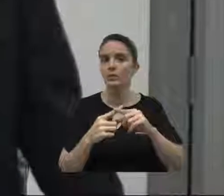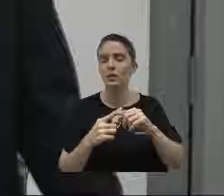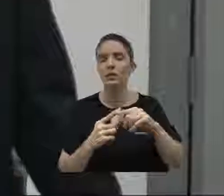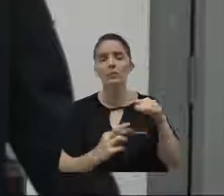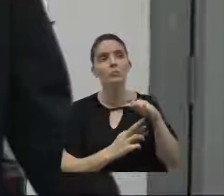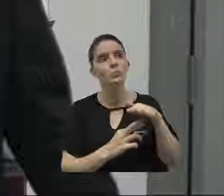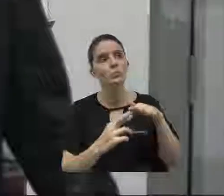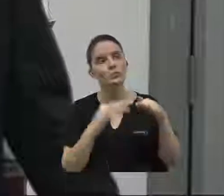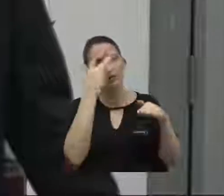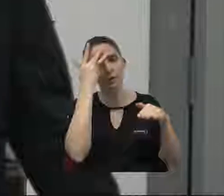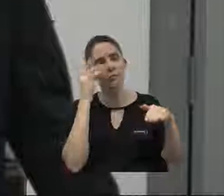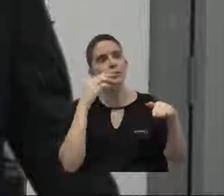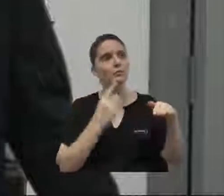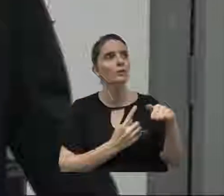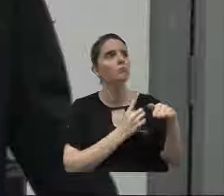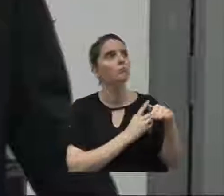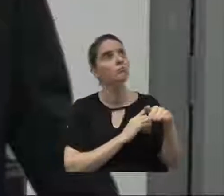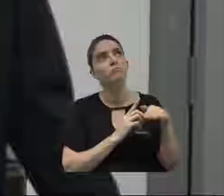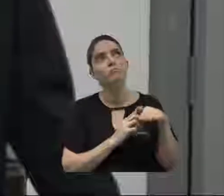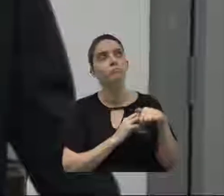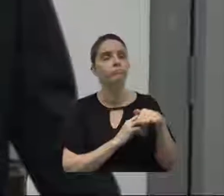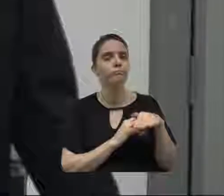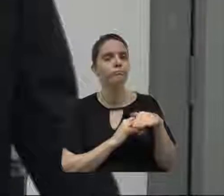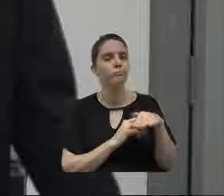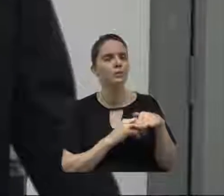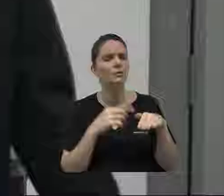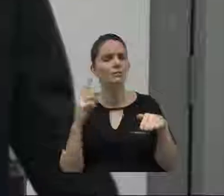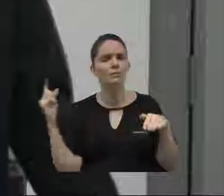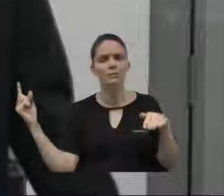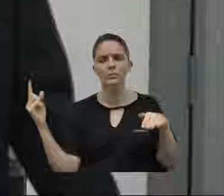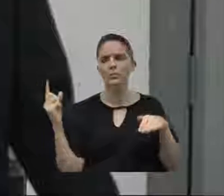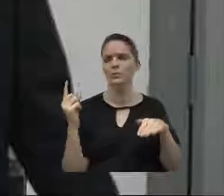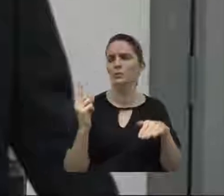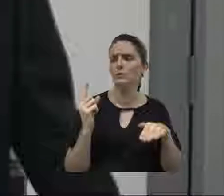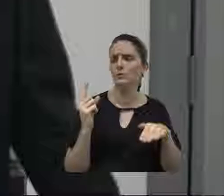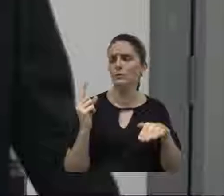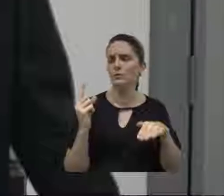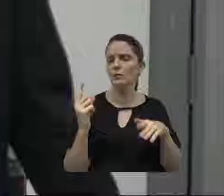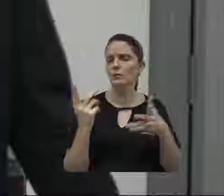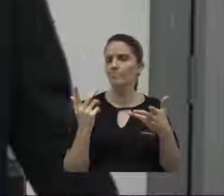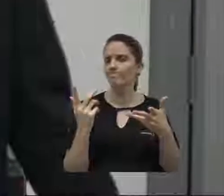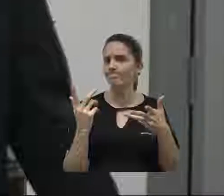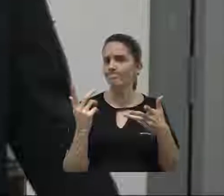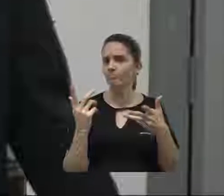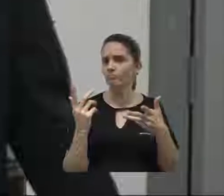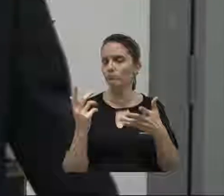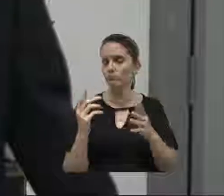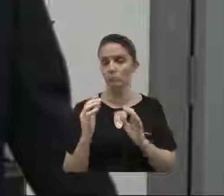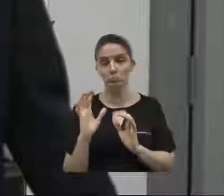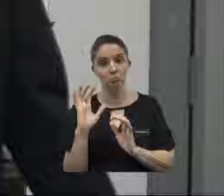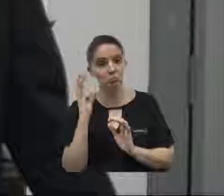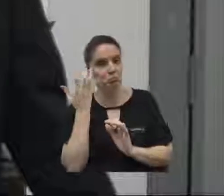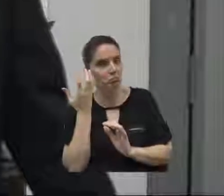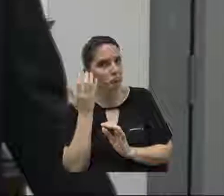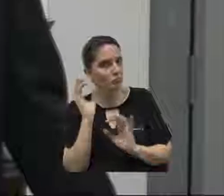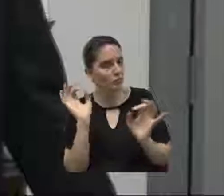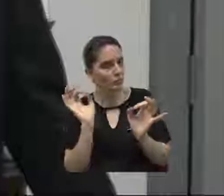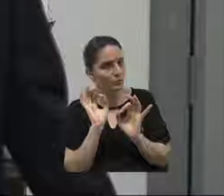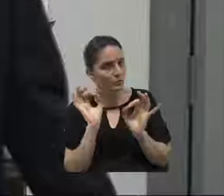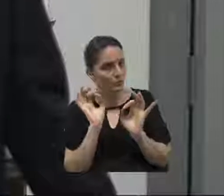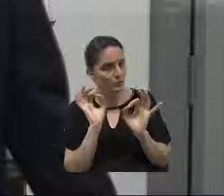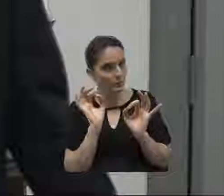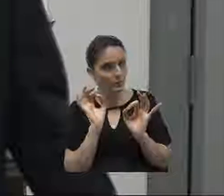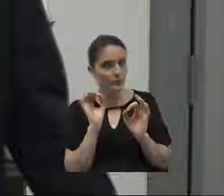naquele local e foi abordada por um indivíduo. Felizmente não teve consequências